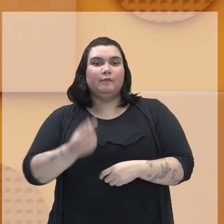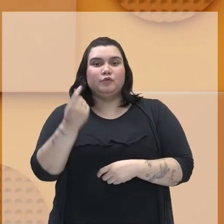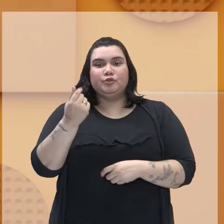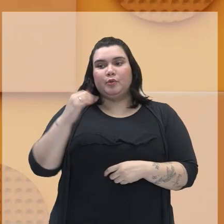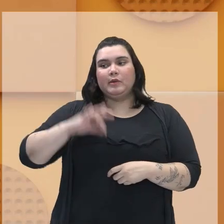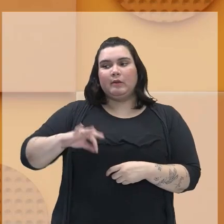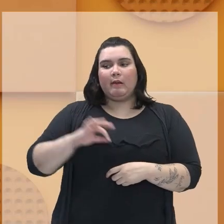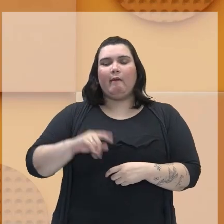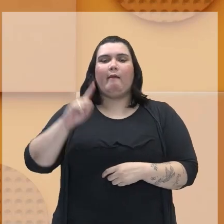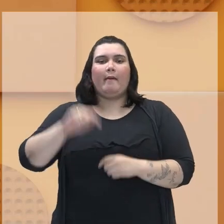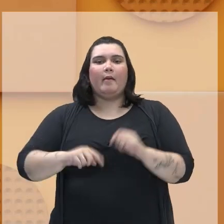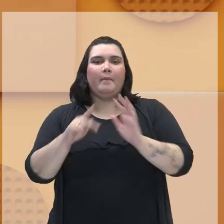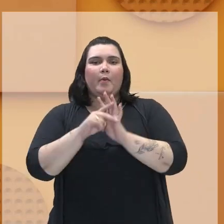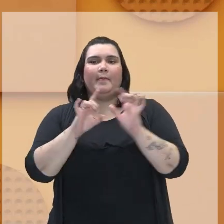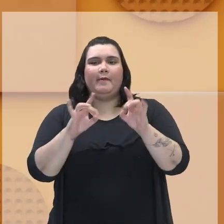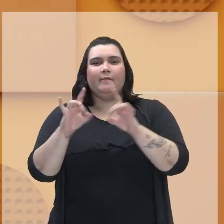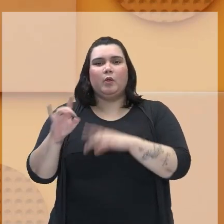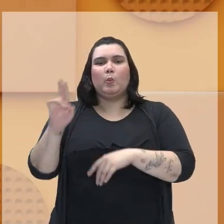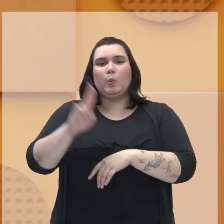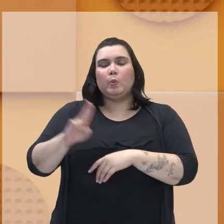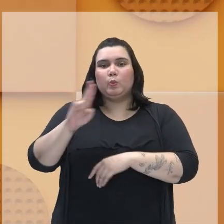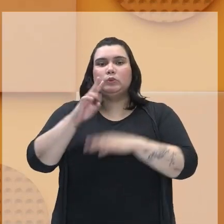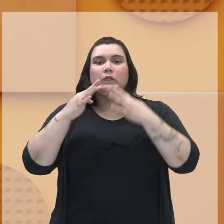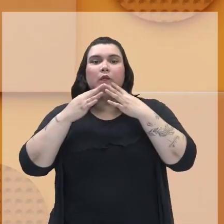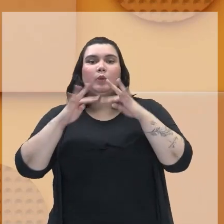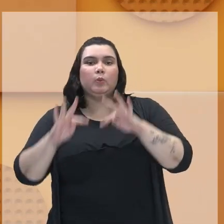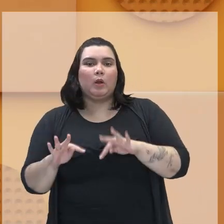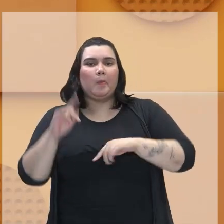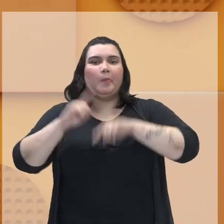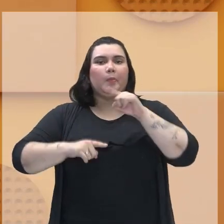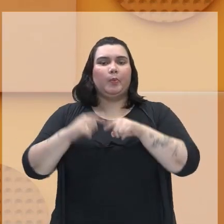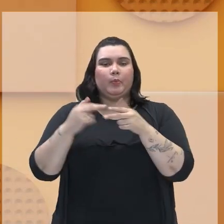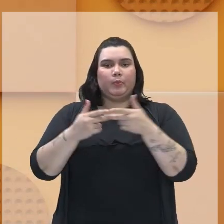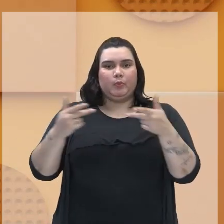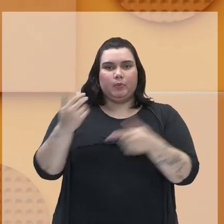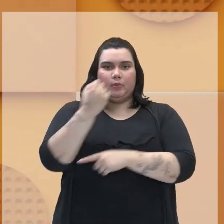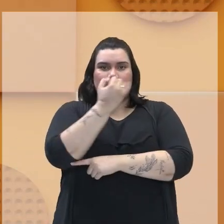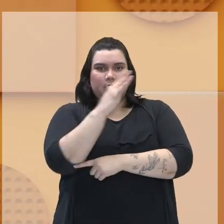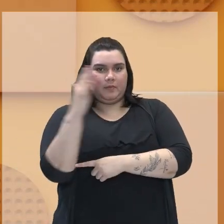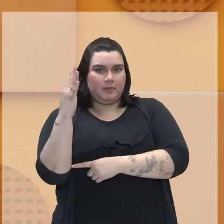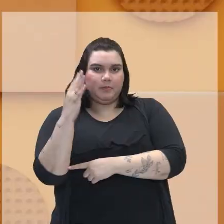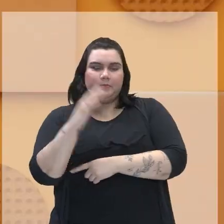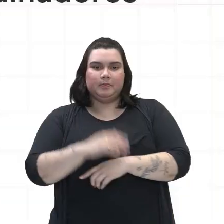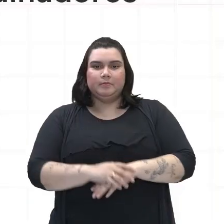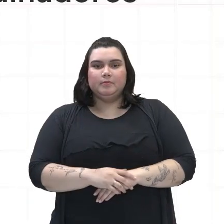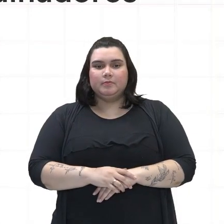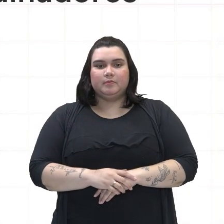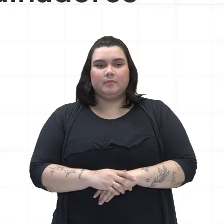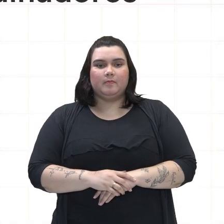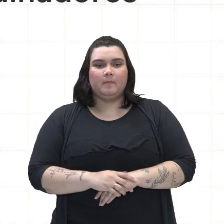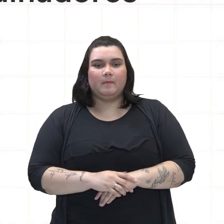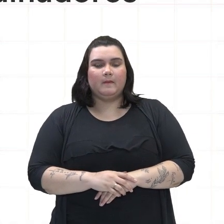o extrativismo da floresta aí como fonte de renda, como fonte de economia. Continuando.